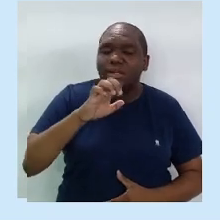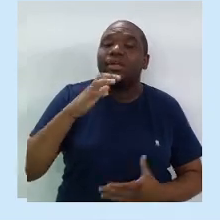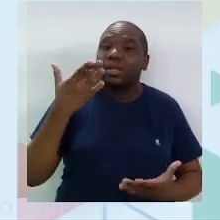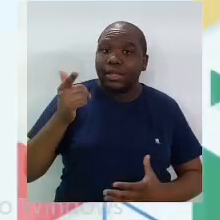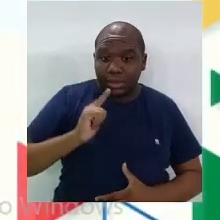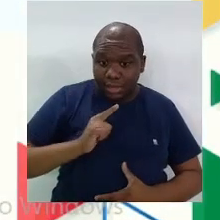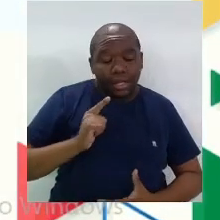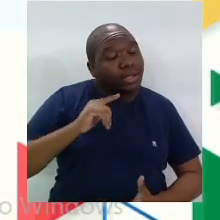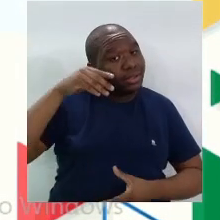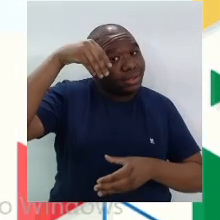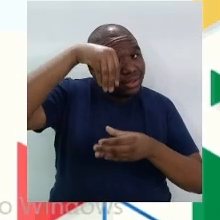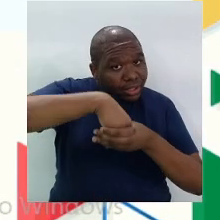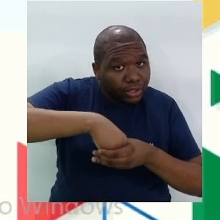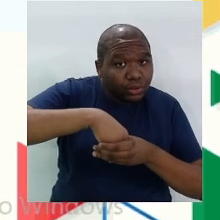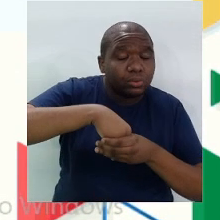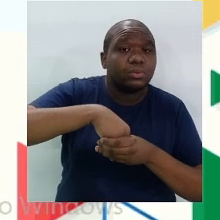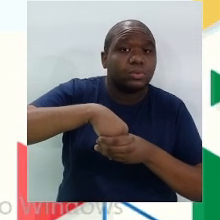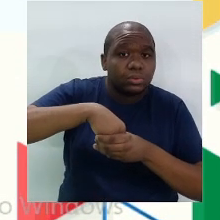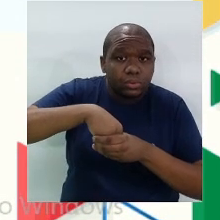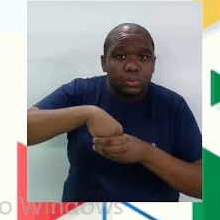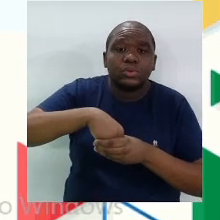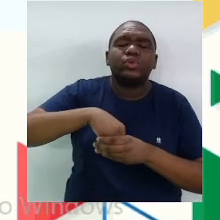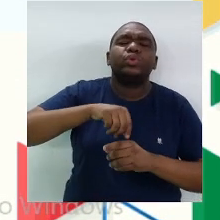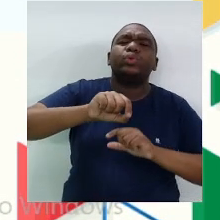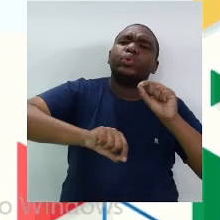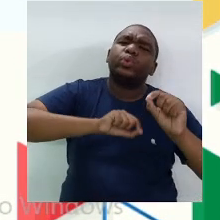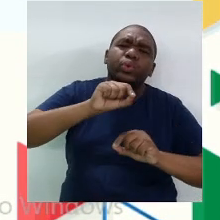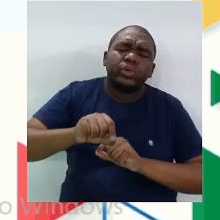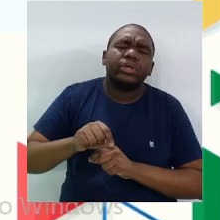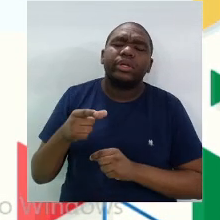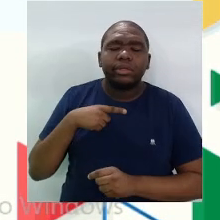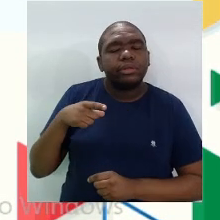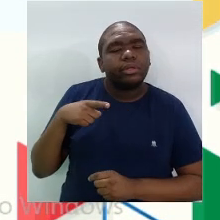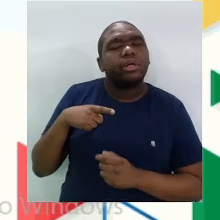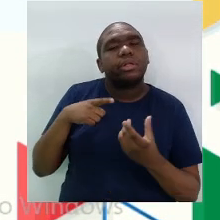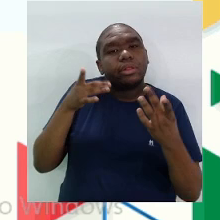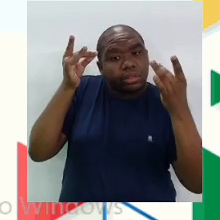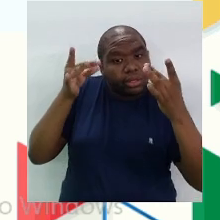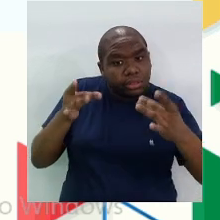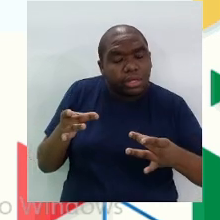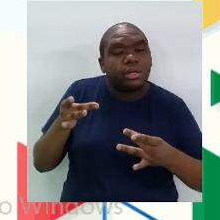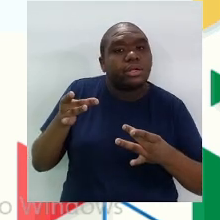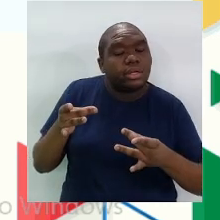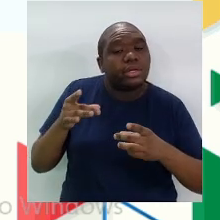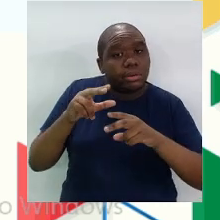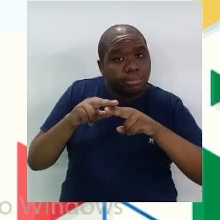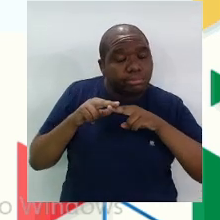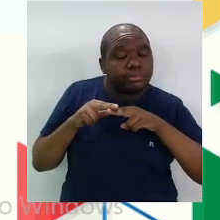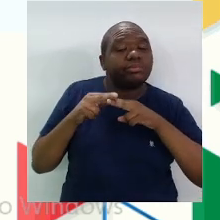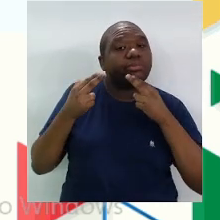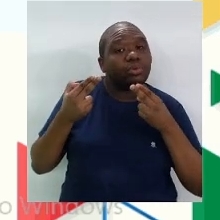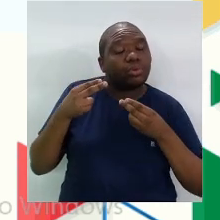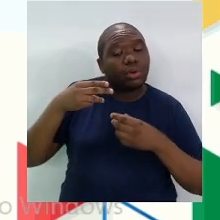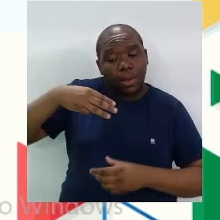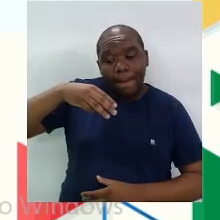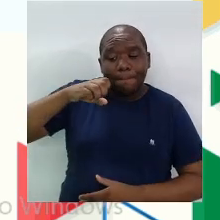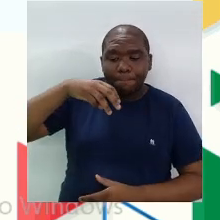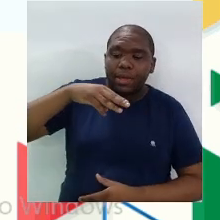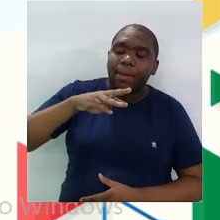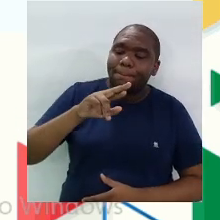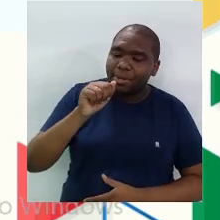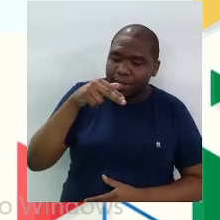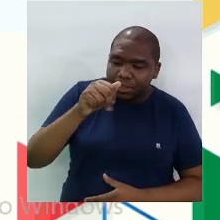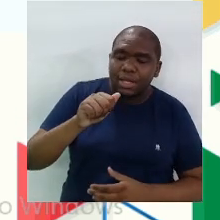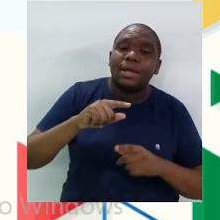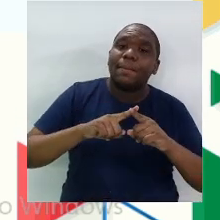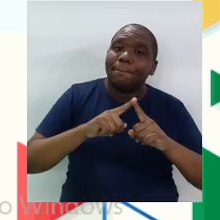um núcleo que vai estar definido e envolto por membranas. Já a célula